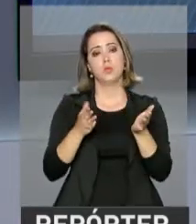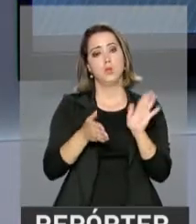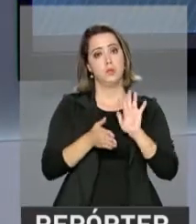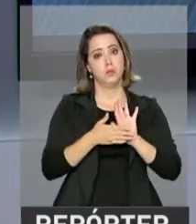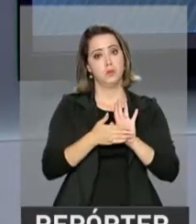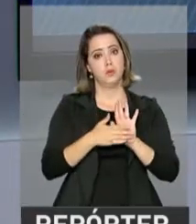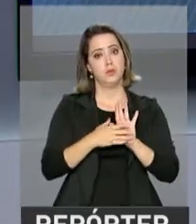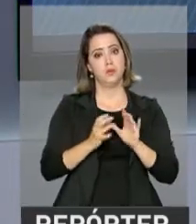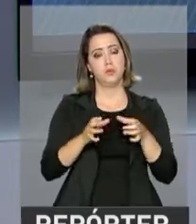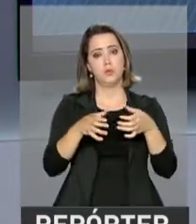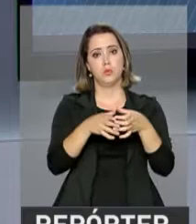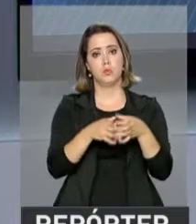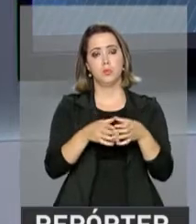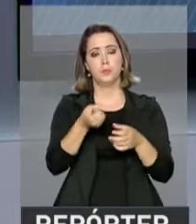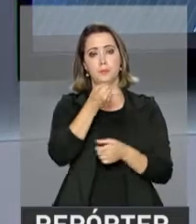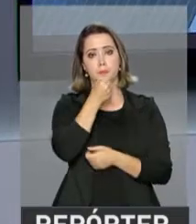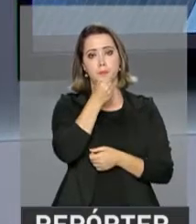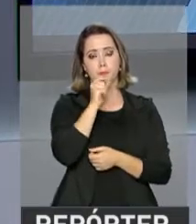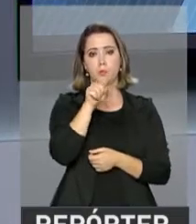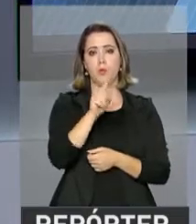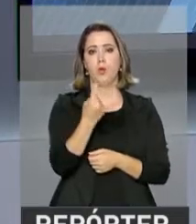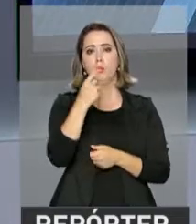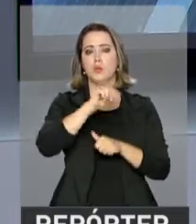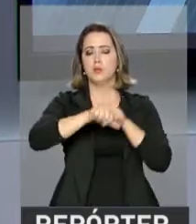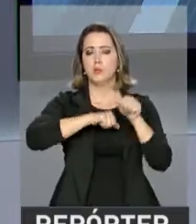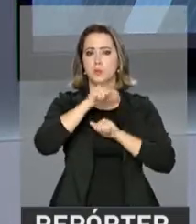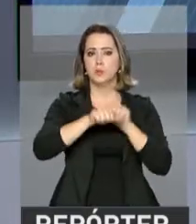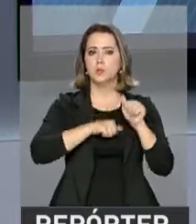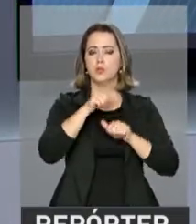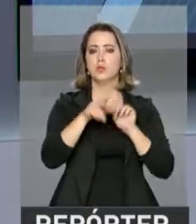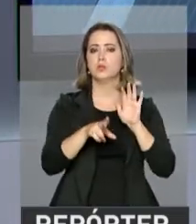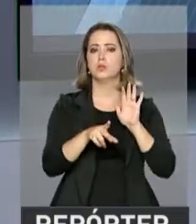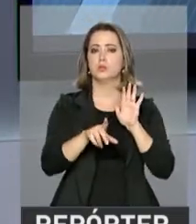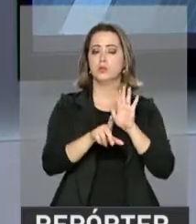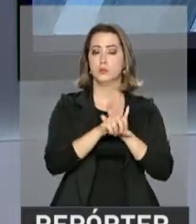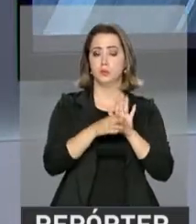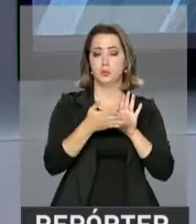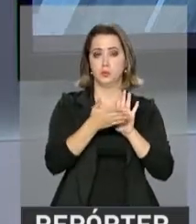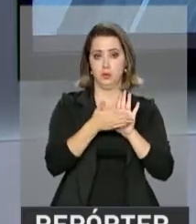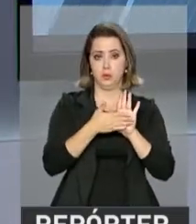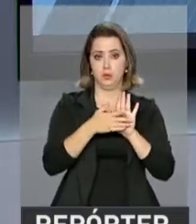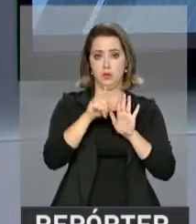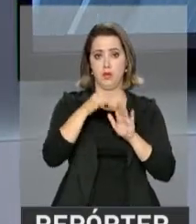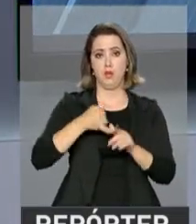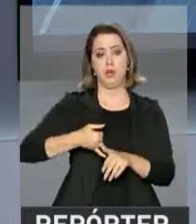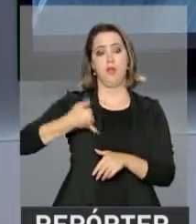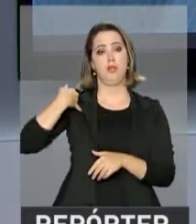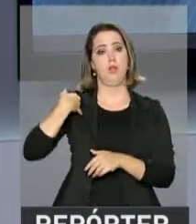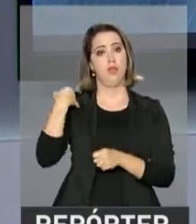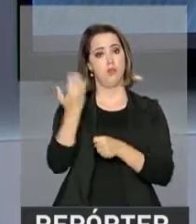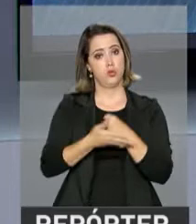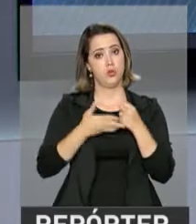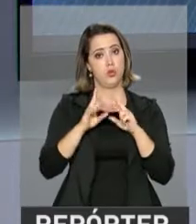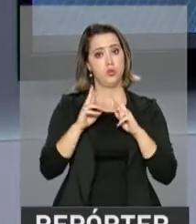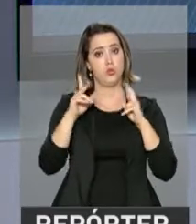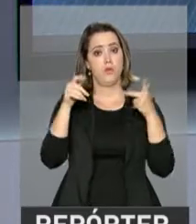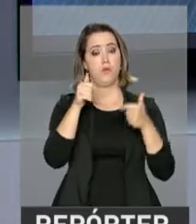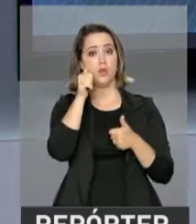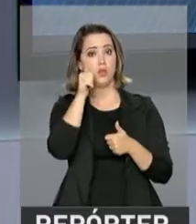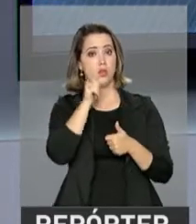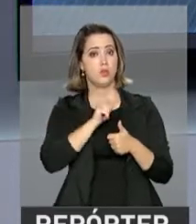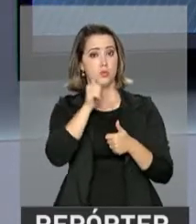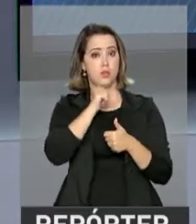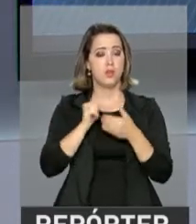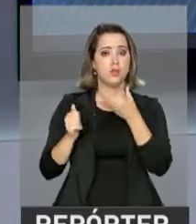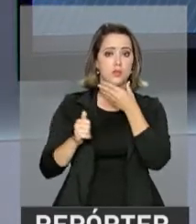em coletiva à imprensa uma das mudanças no projeto inicial é a idade mínima de aposentadoria diferente para mulheres e